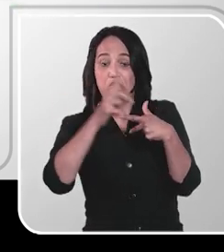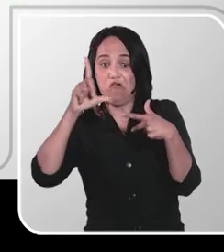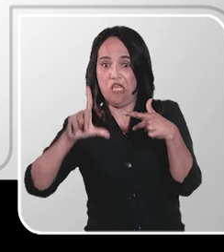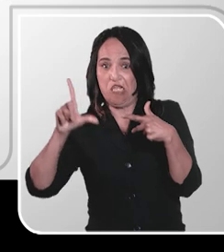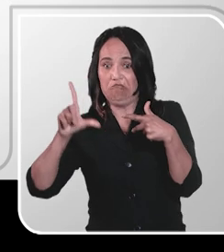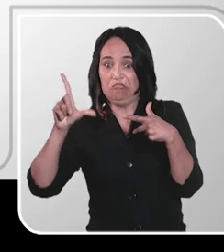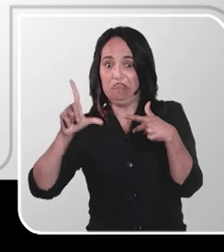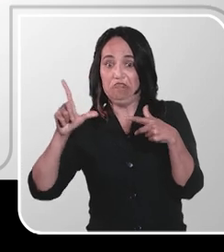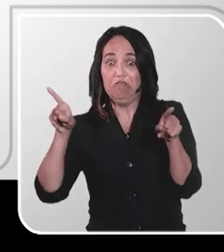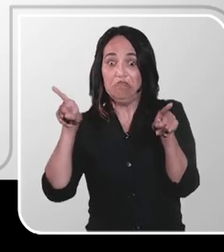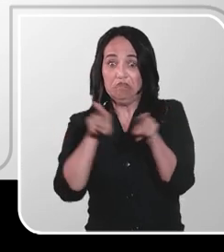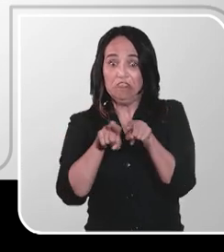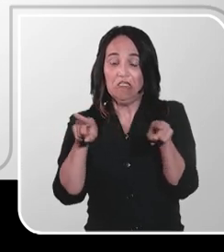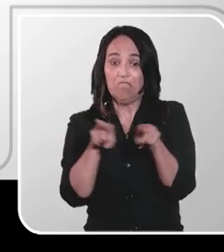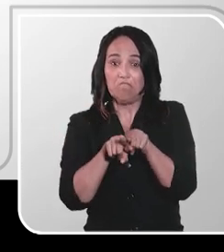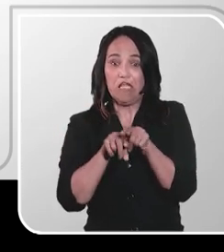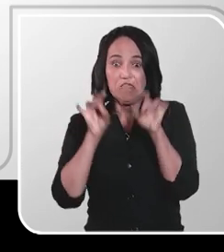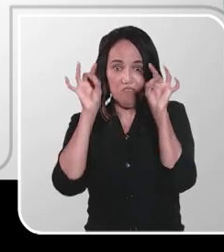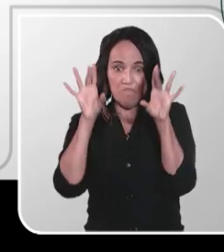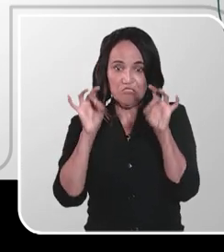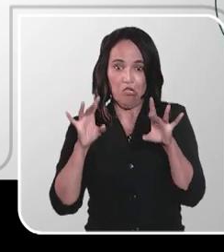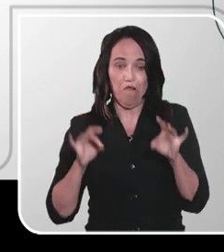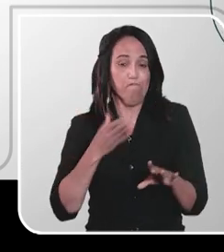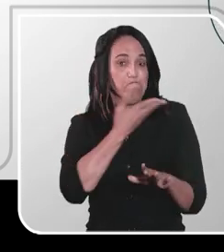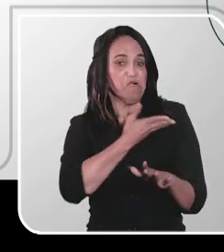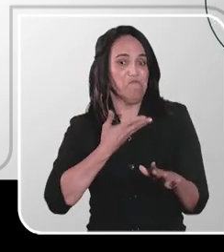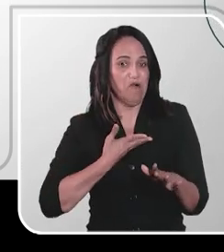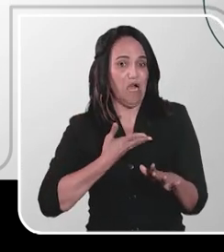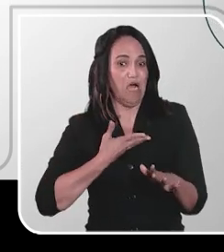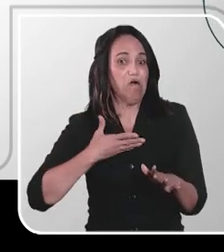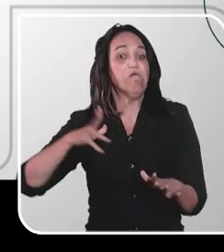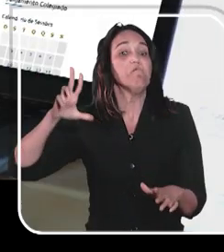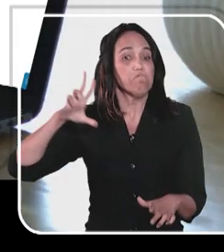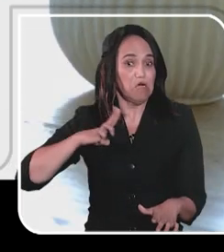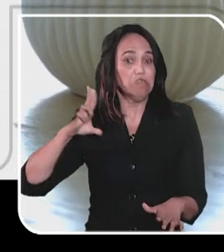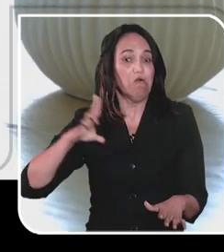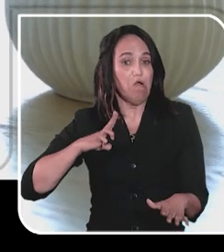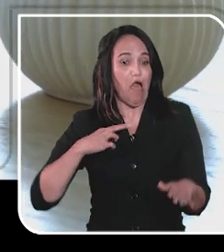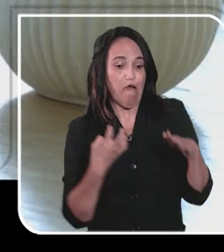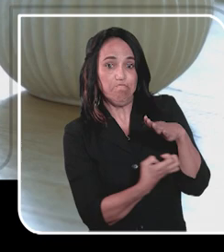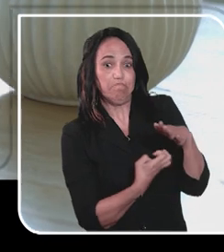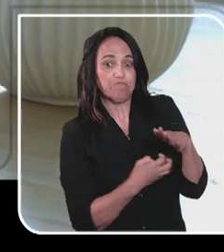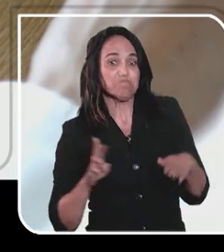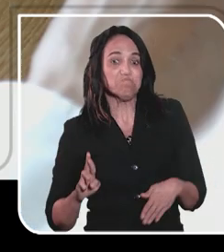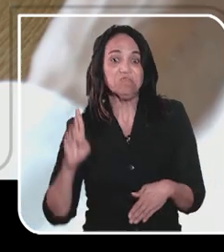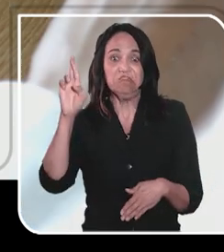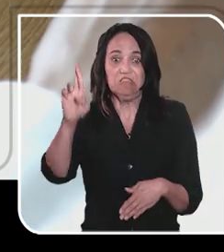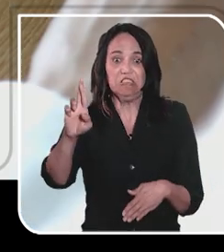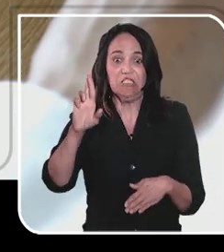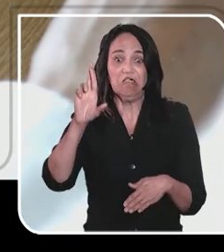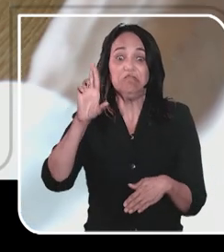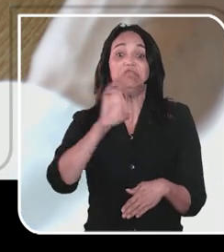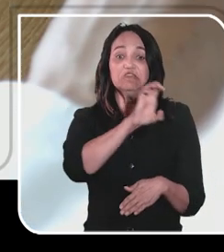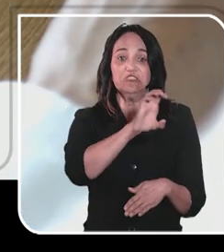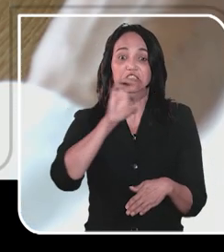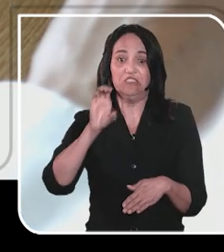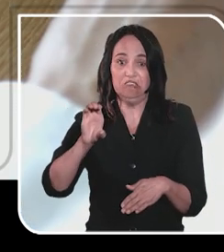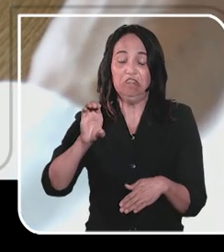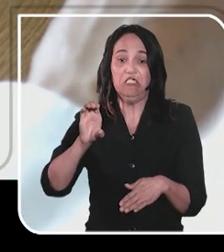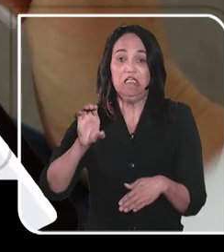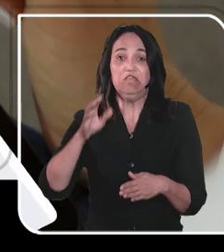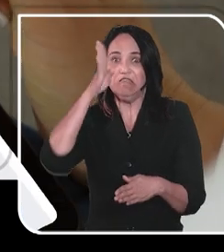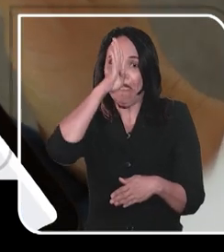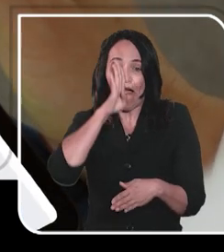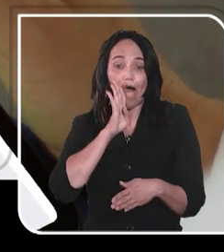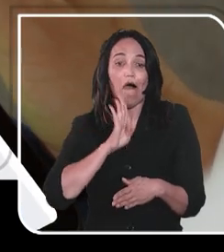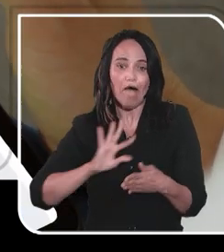especialistas do setor público, privado e representantes da sociedade civil. A inscrição pode ser feita gratuitamente no portal